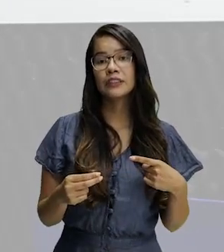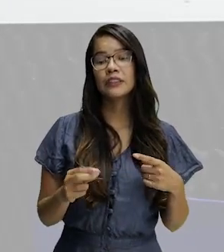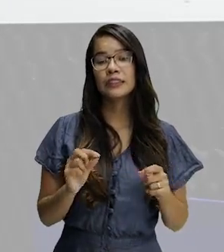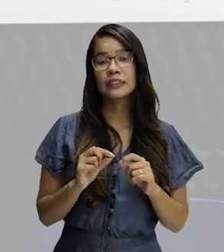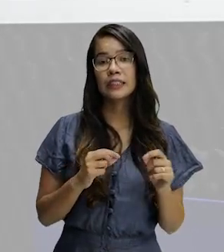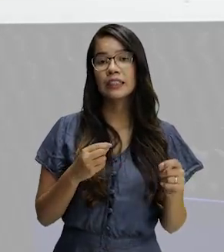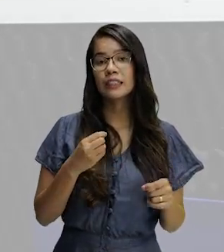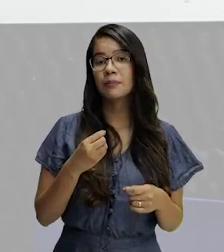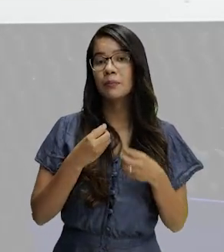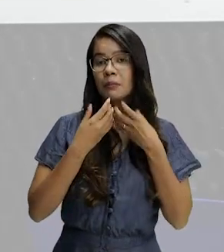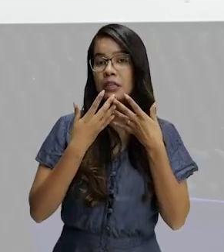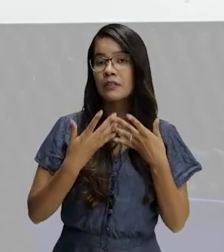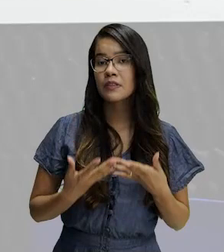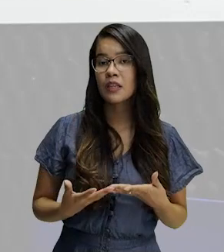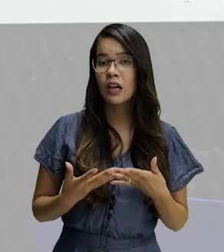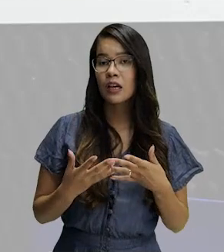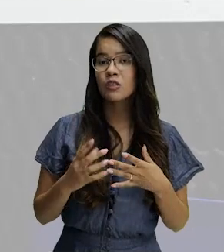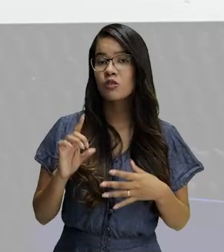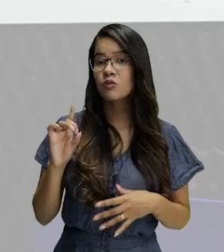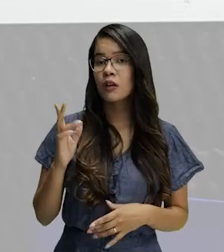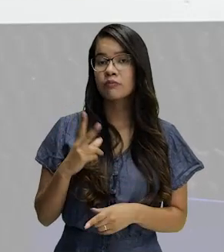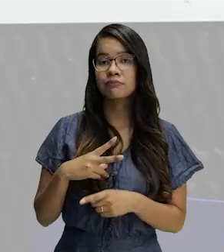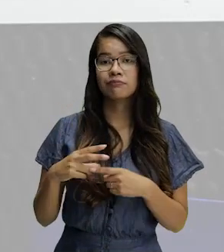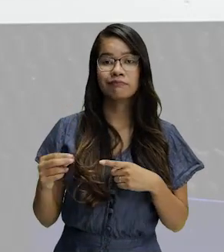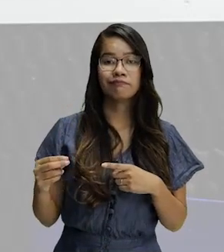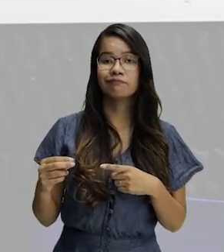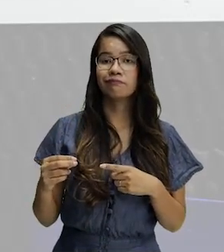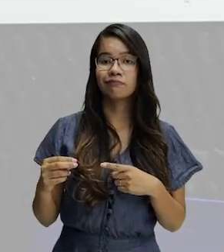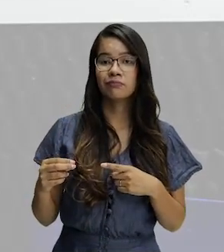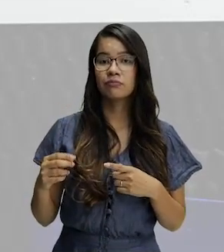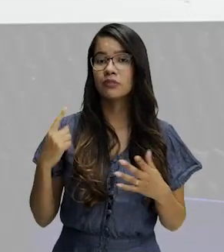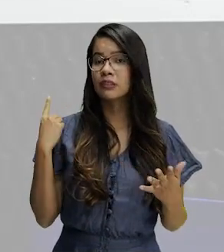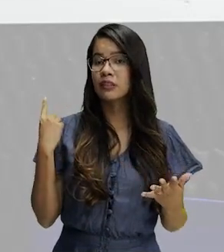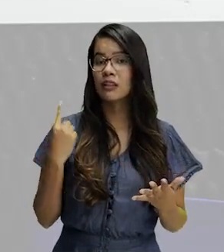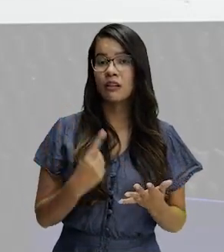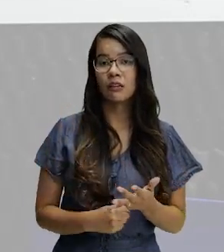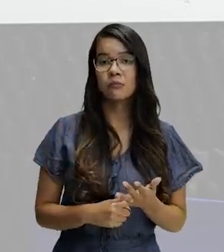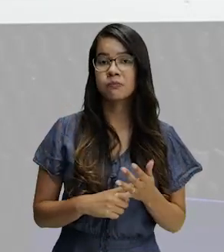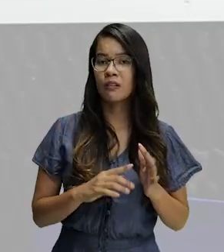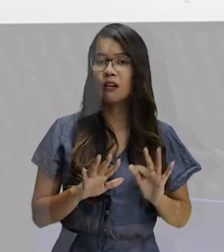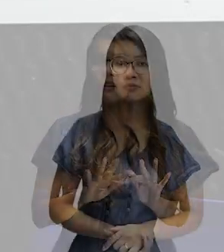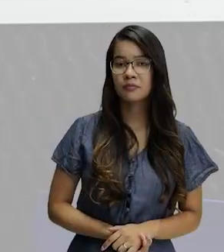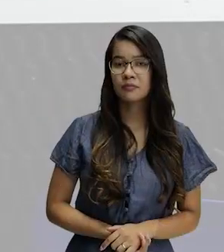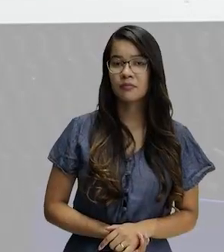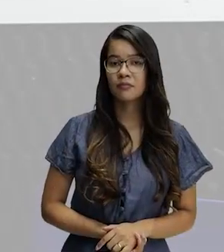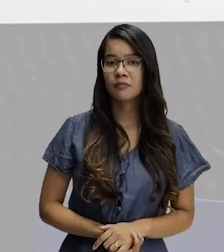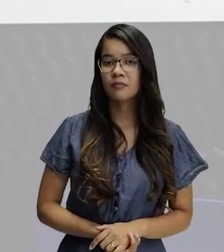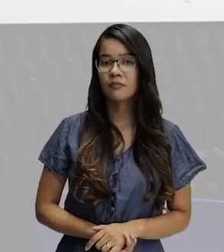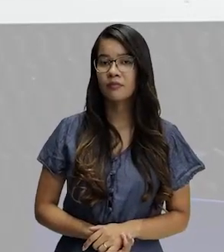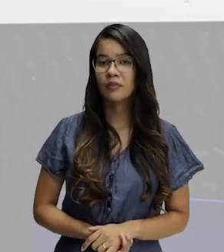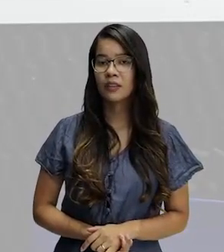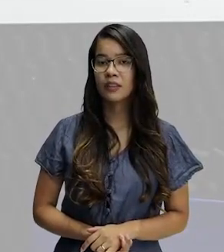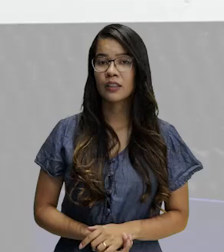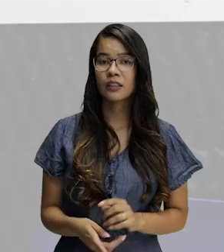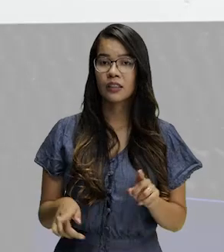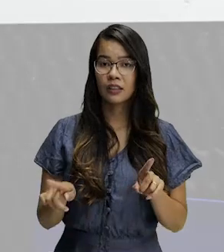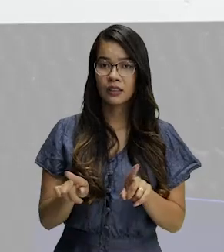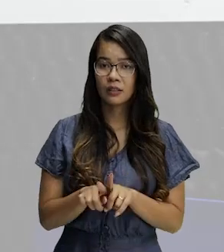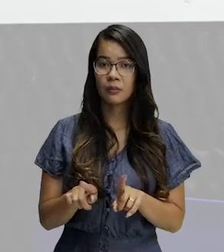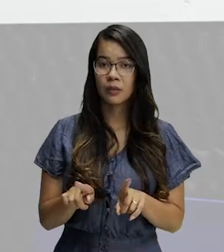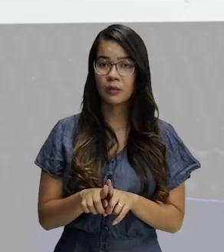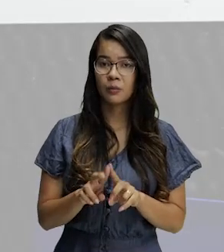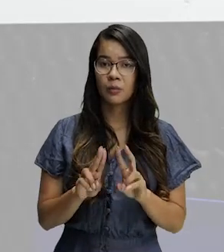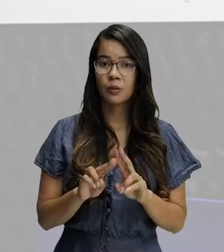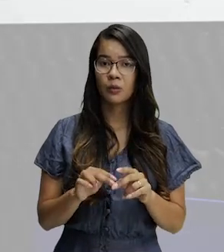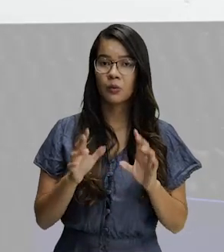deveria beneficiar aos vencedores, o tratado extremamente humilhante, pelo próprio